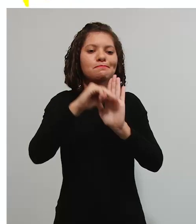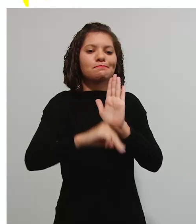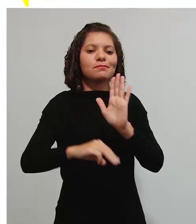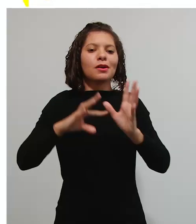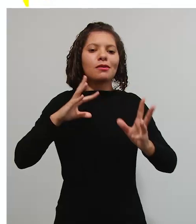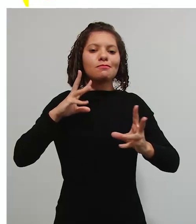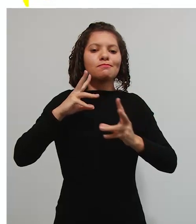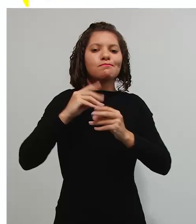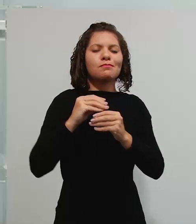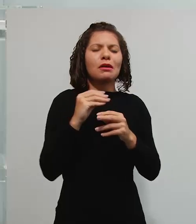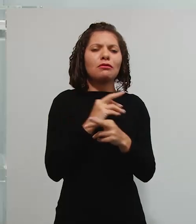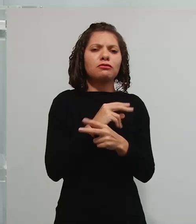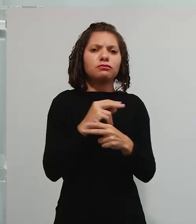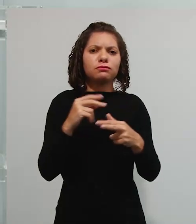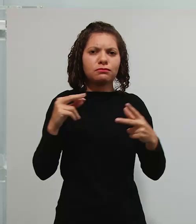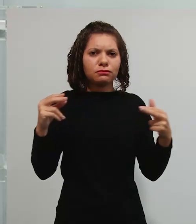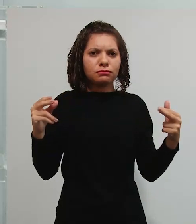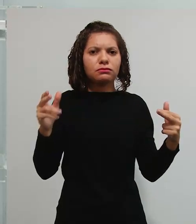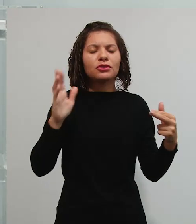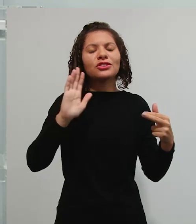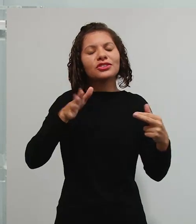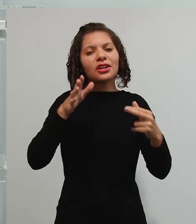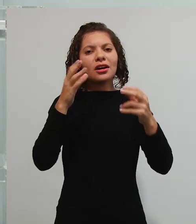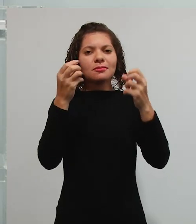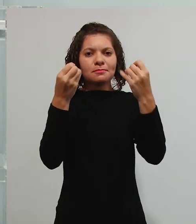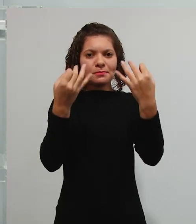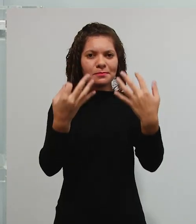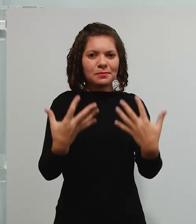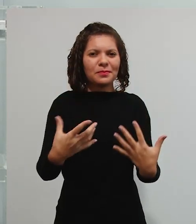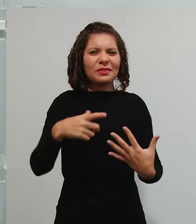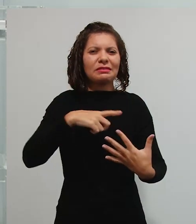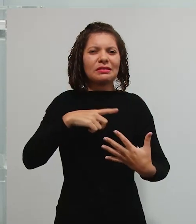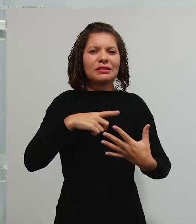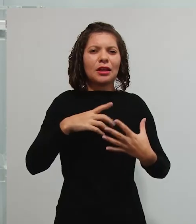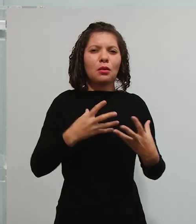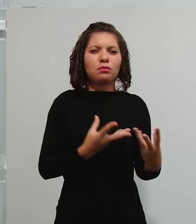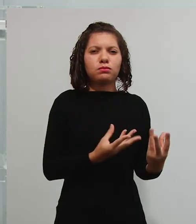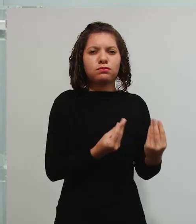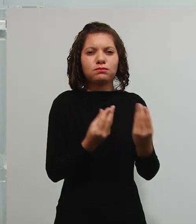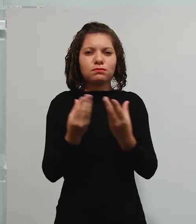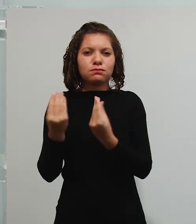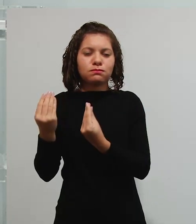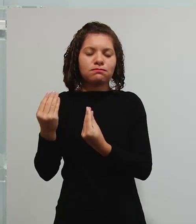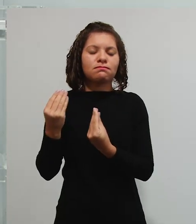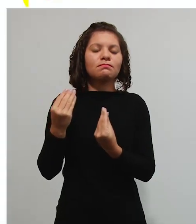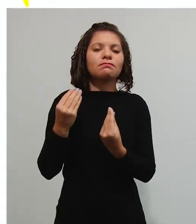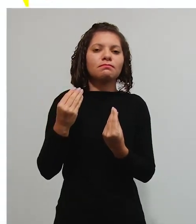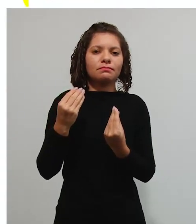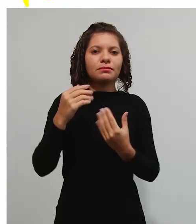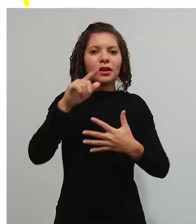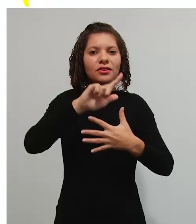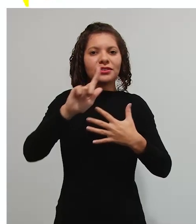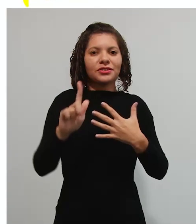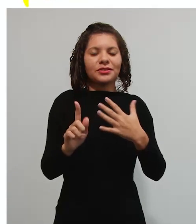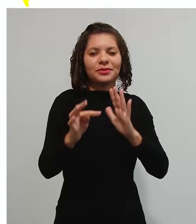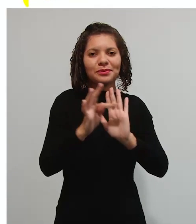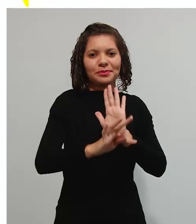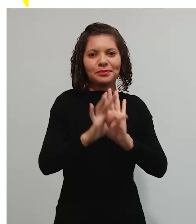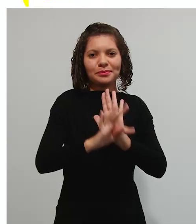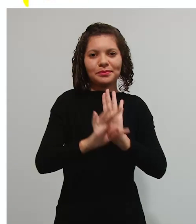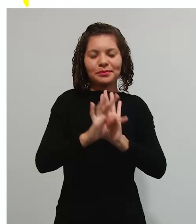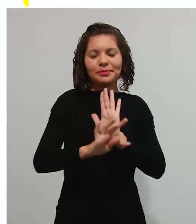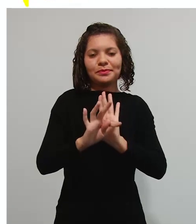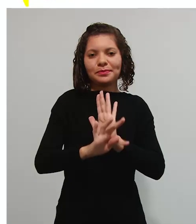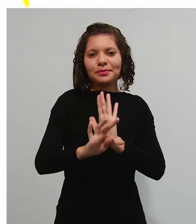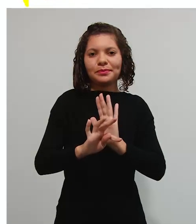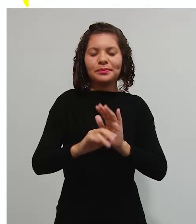entre tantos outros, porque eu já comentei com vocês que são muitos os gêneros textuais. O suporte, ou